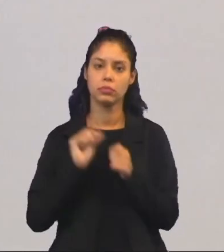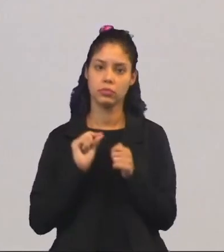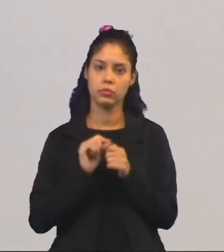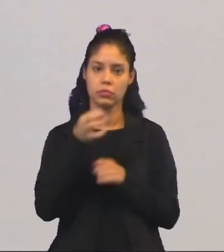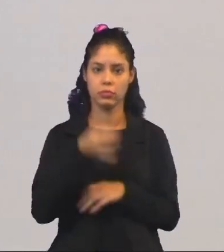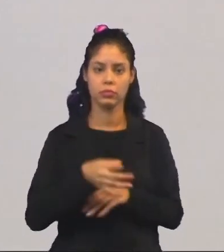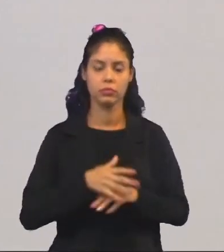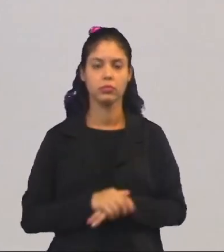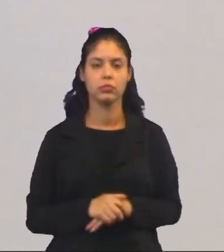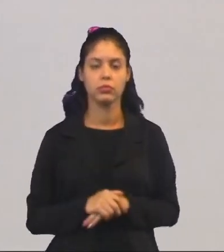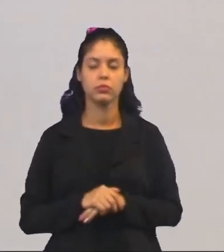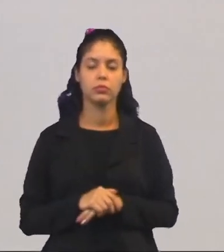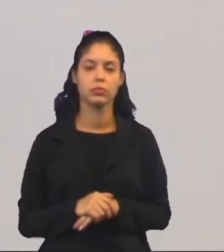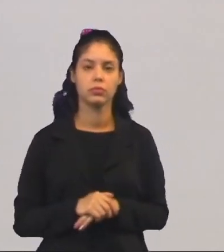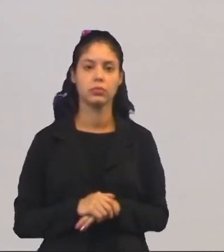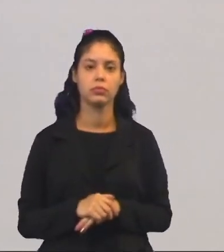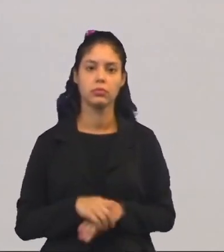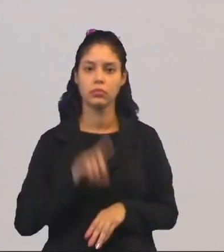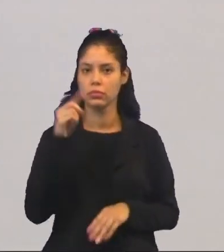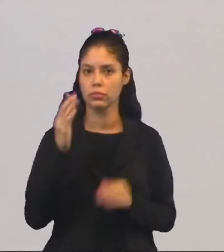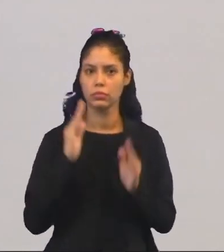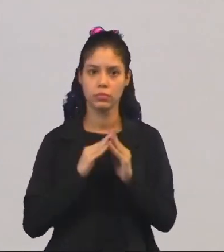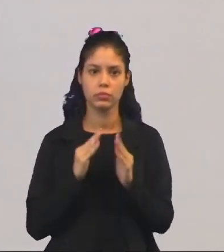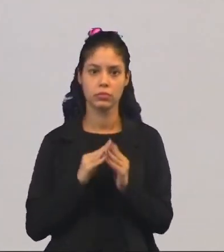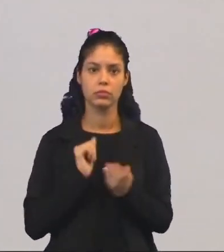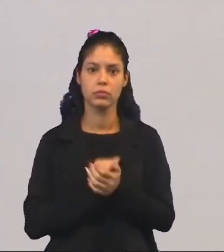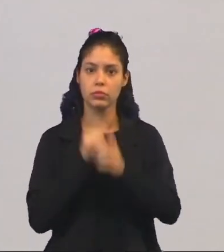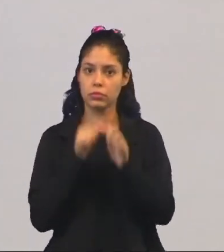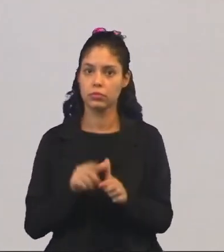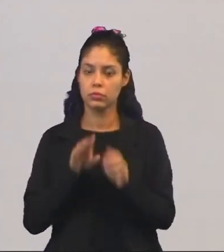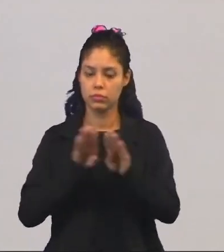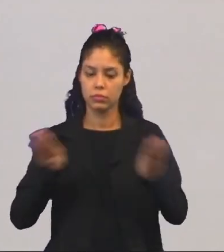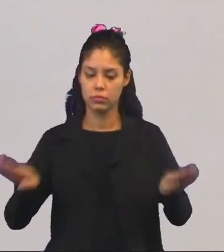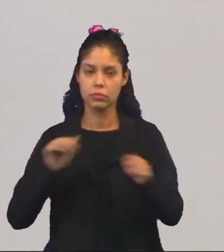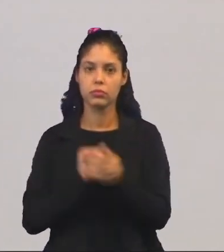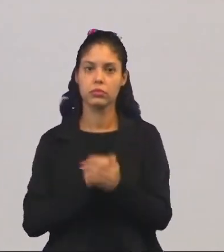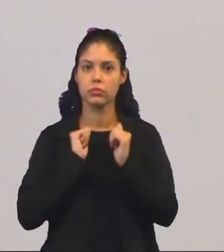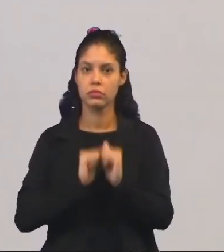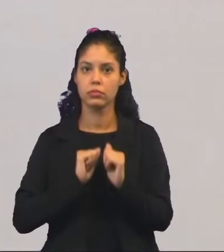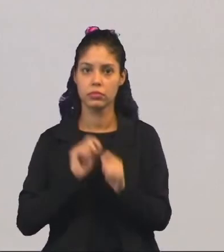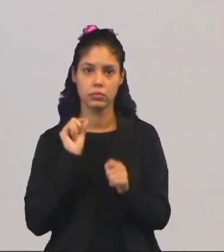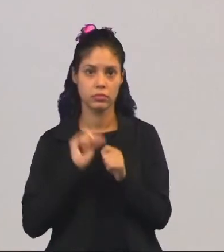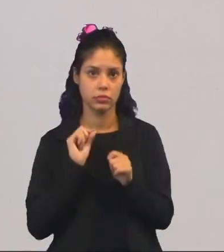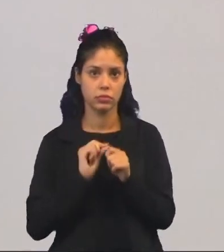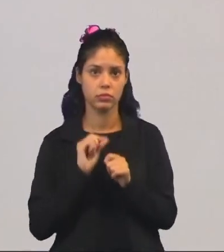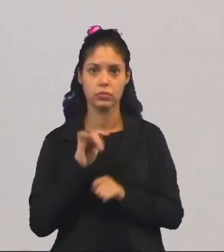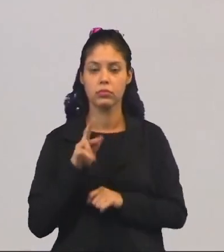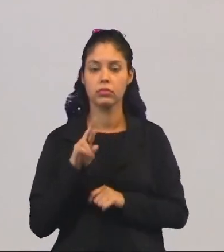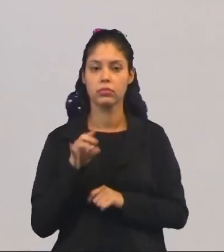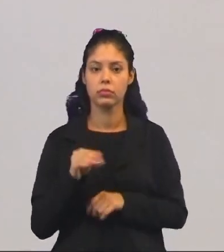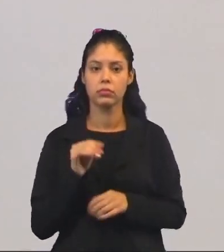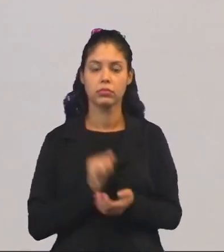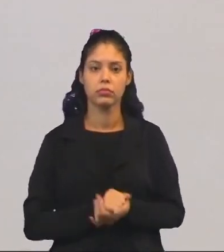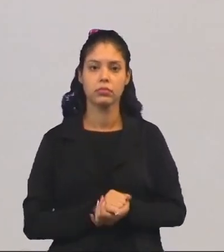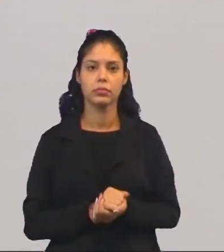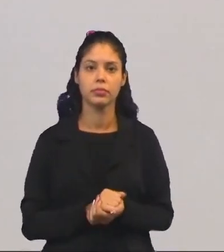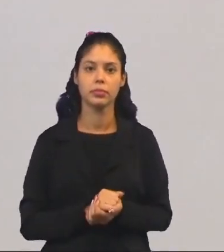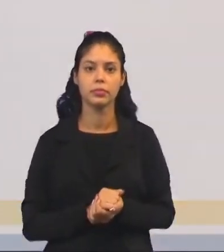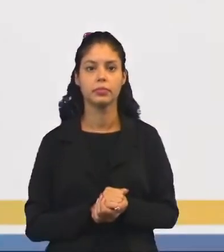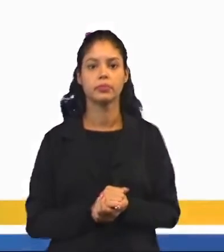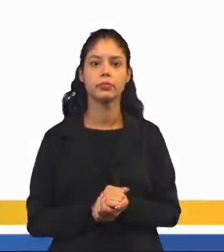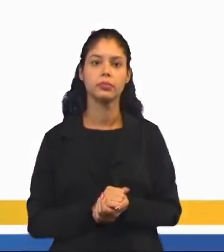descarte no lugar certinho também, lá no quintal de casa, num local separado, para que ele possa se tornar adubo, a sua